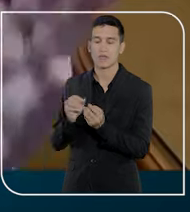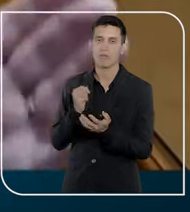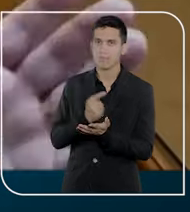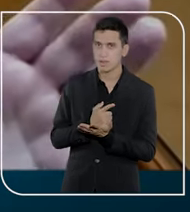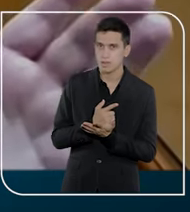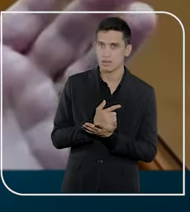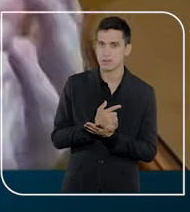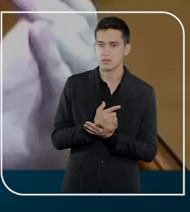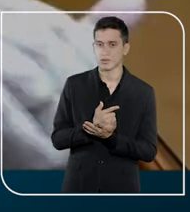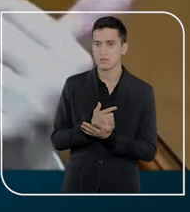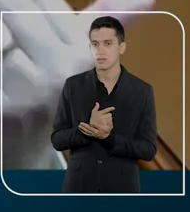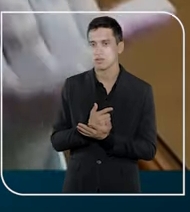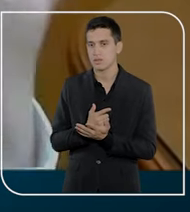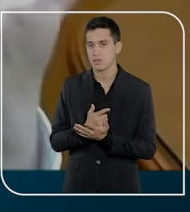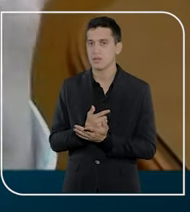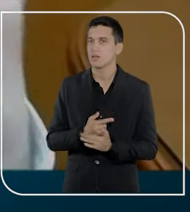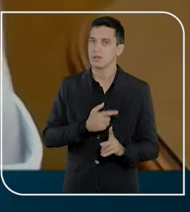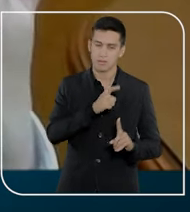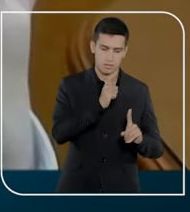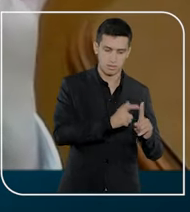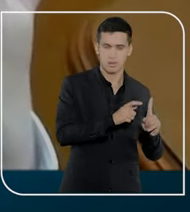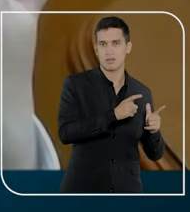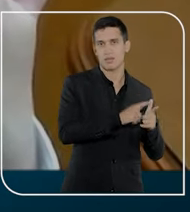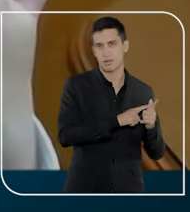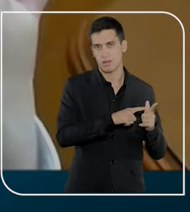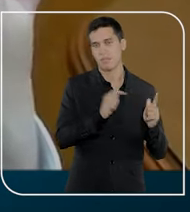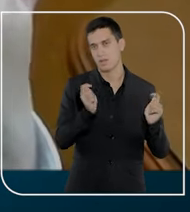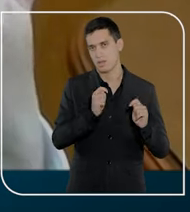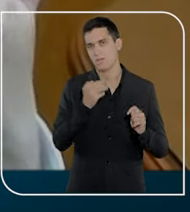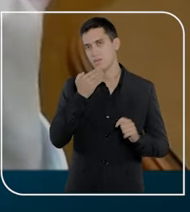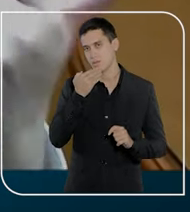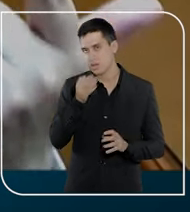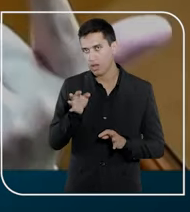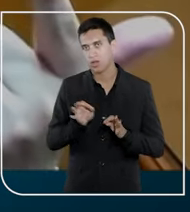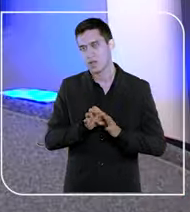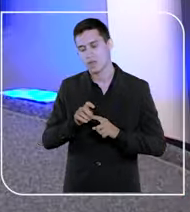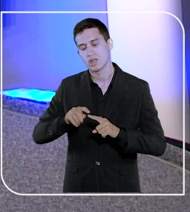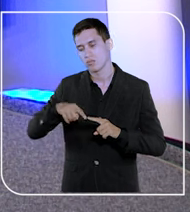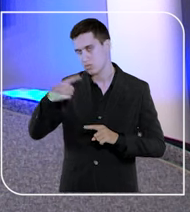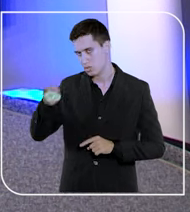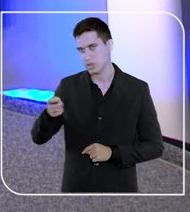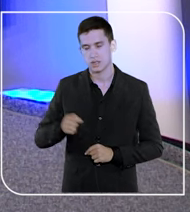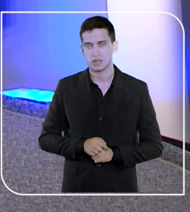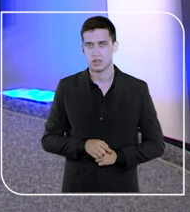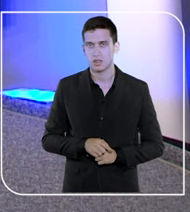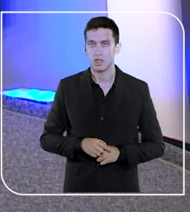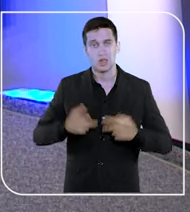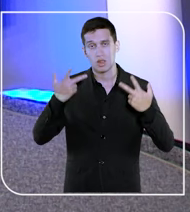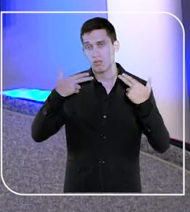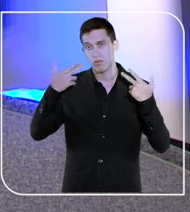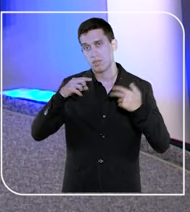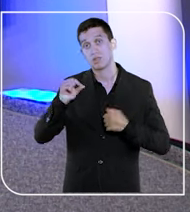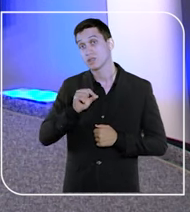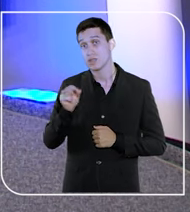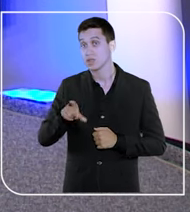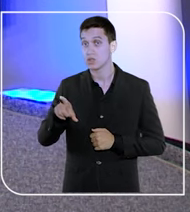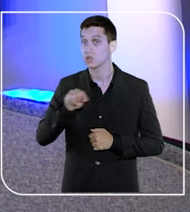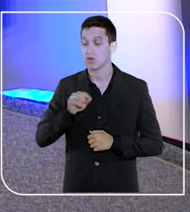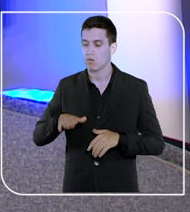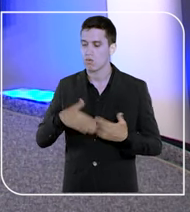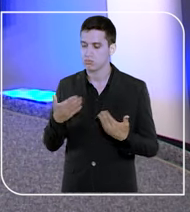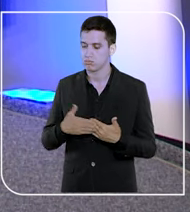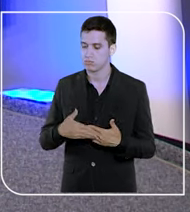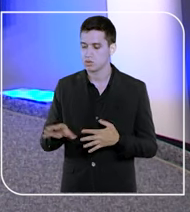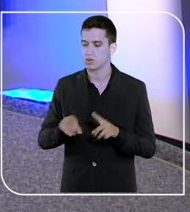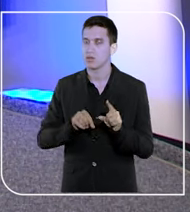estava penhorado lá. O credor ainda pode pedir adjudicação depois. Normalmente, quem escolhe qual vai